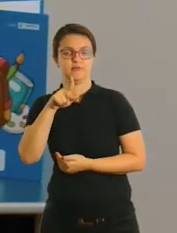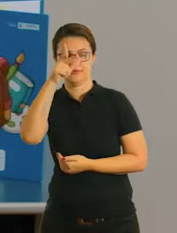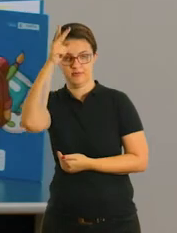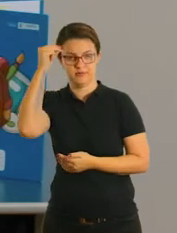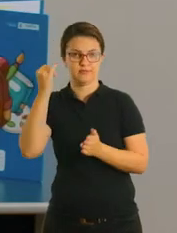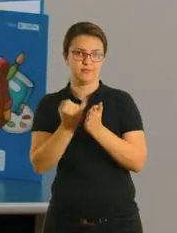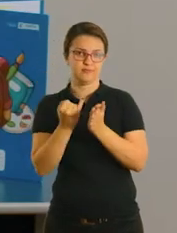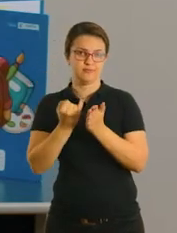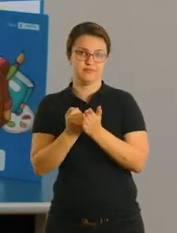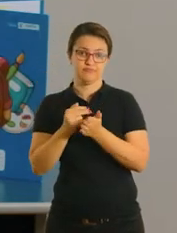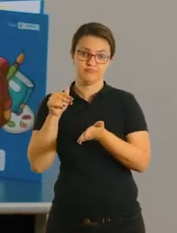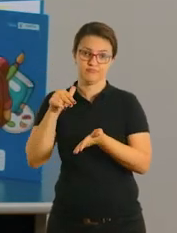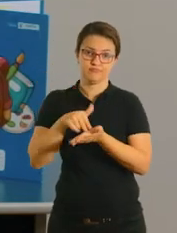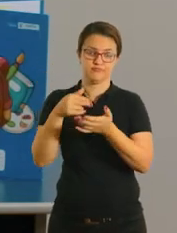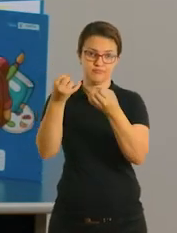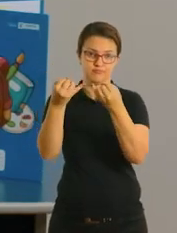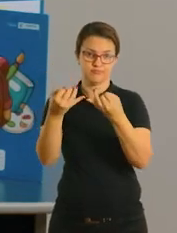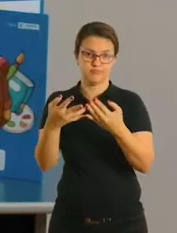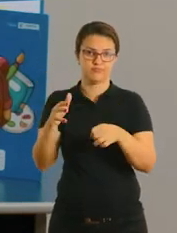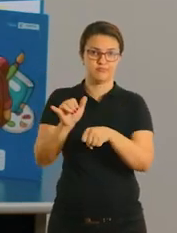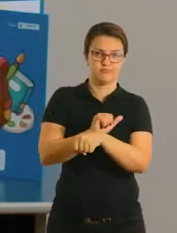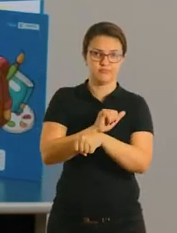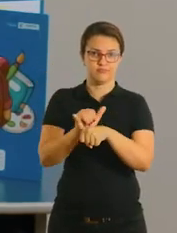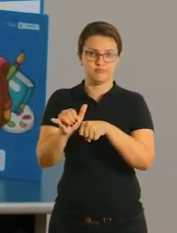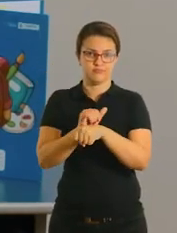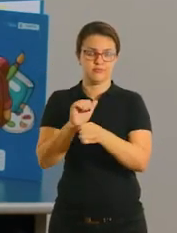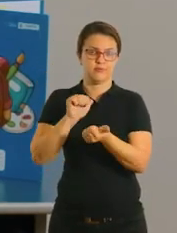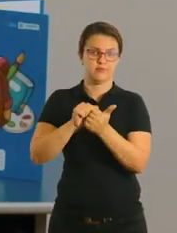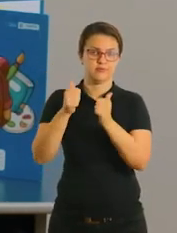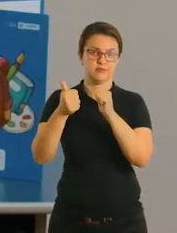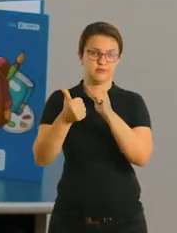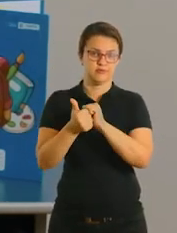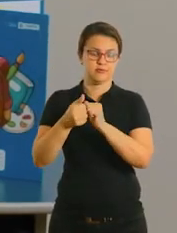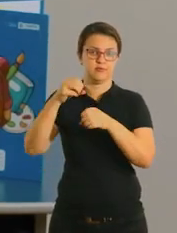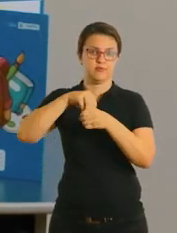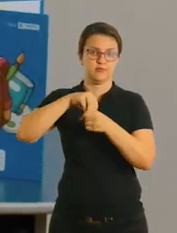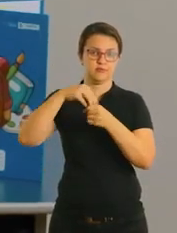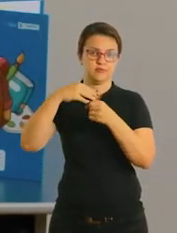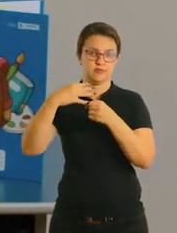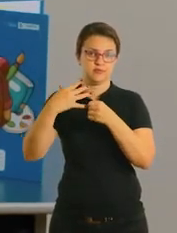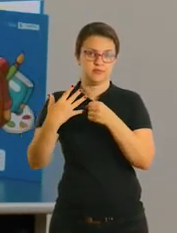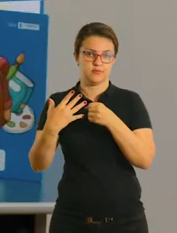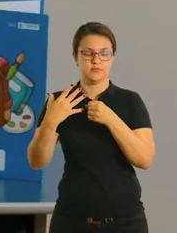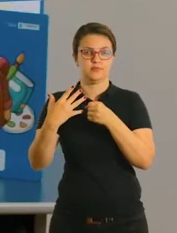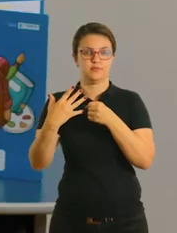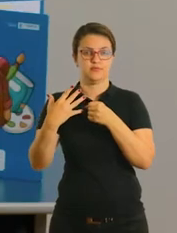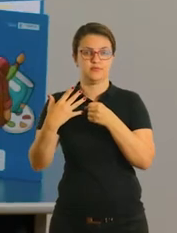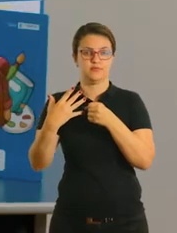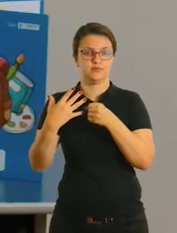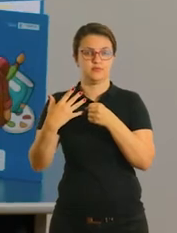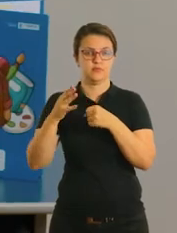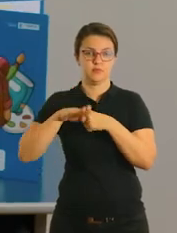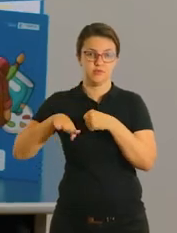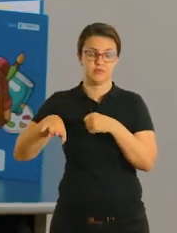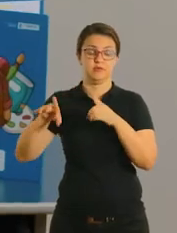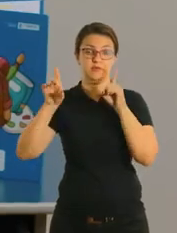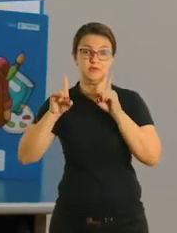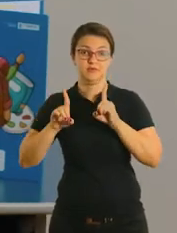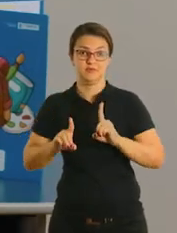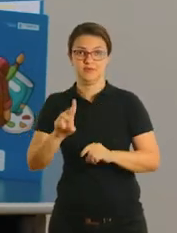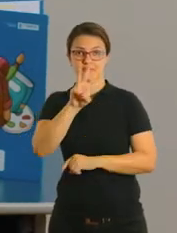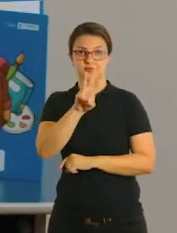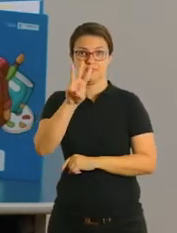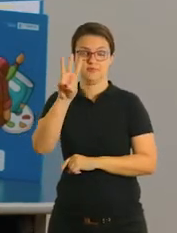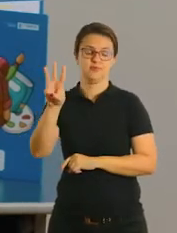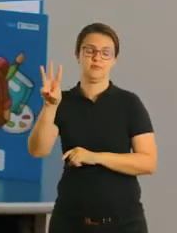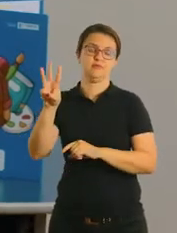sobre possibilidades de adaptações dos conteúdos do link Lição de Casa para crianças com deficiência. Hoje nós vamos conversar